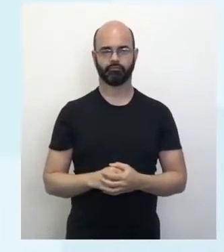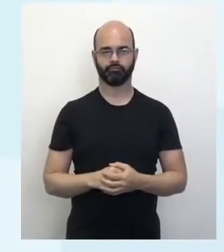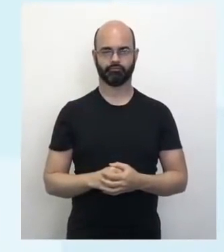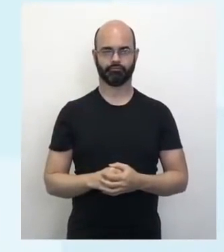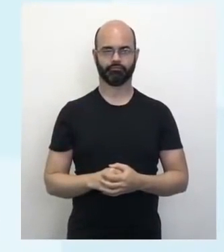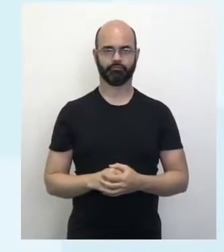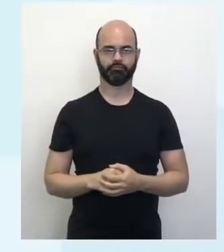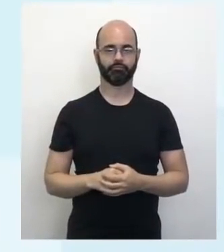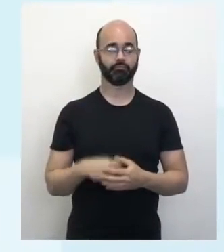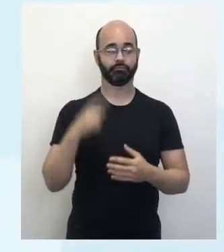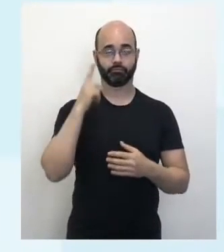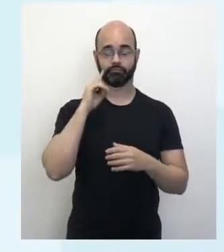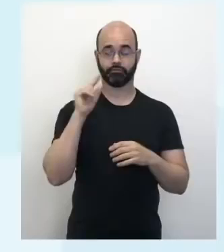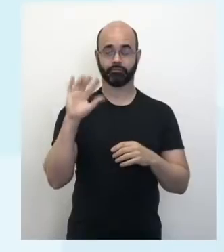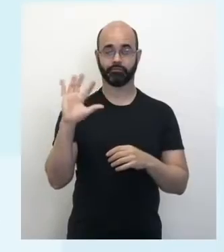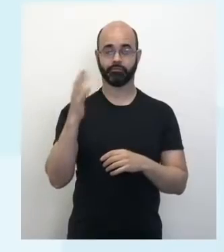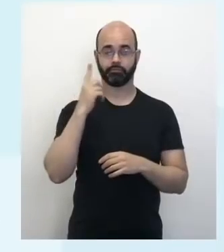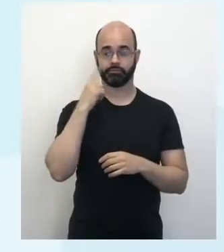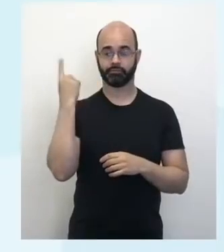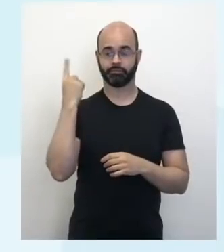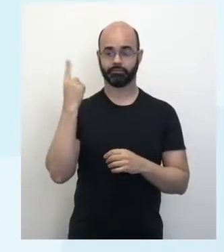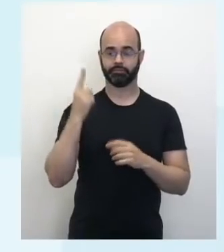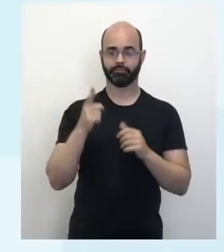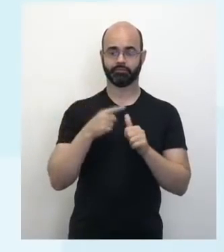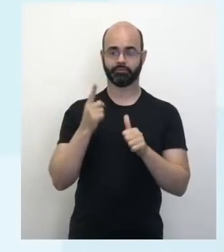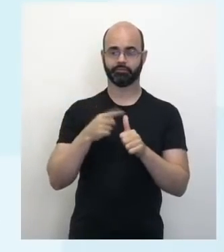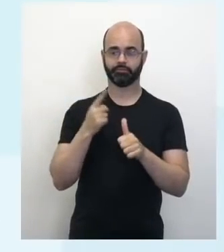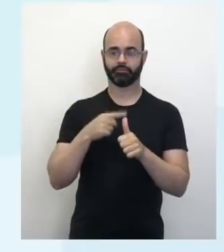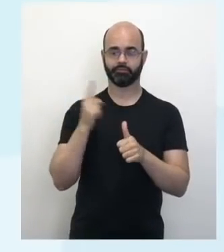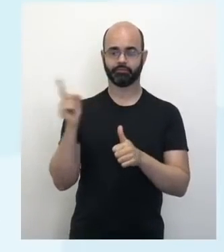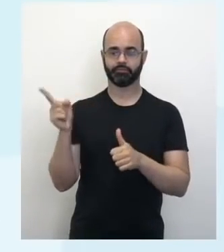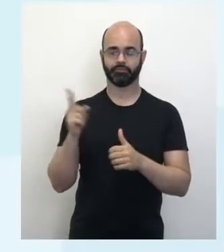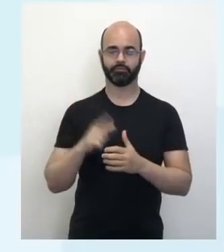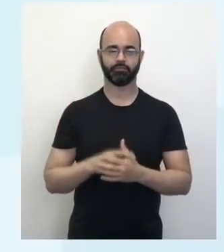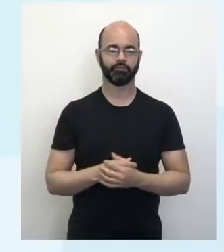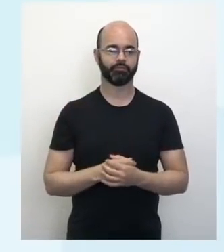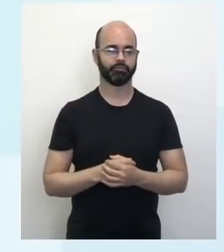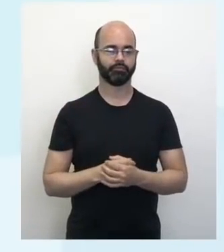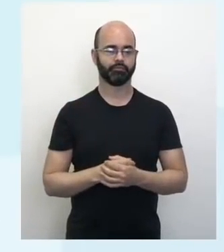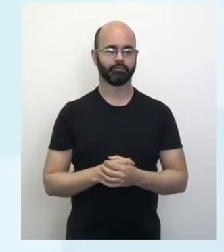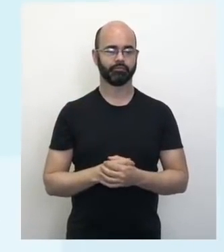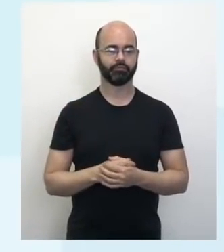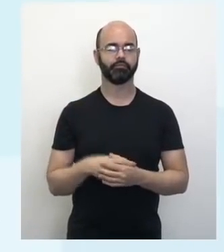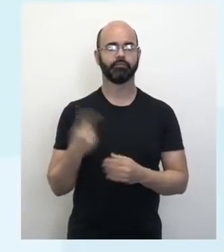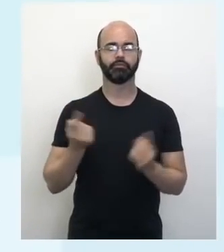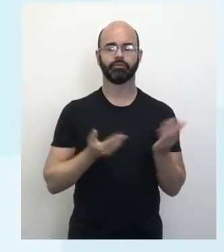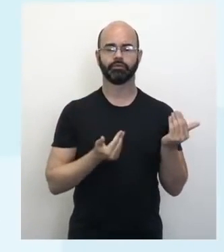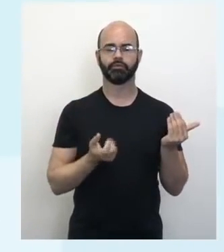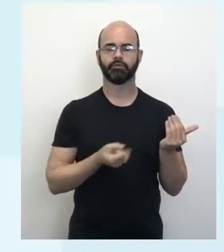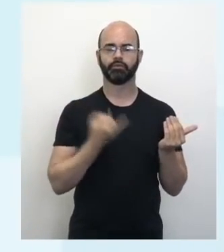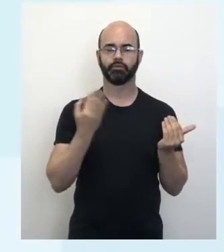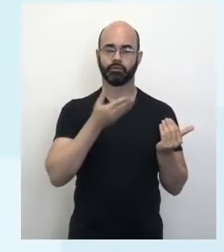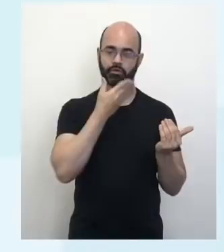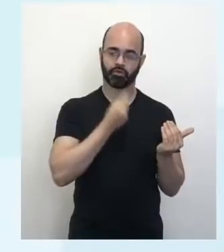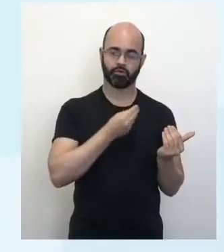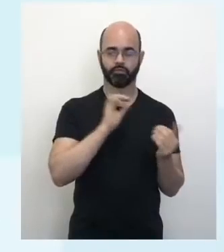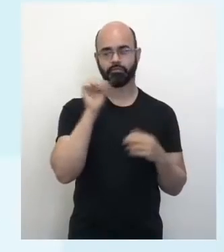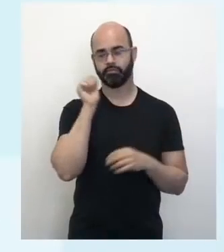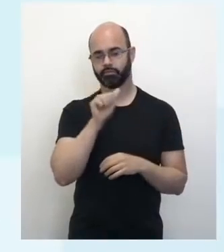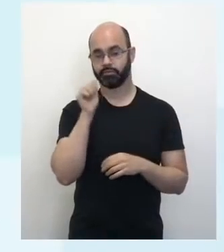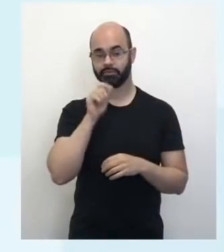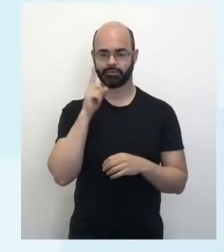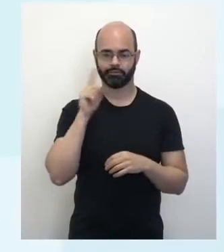algumas situações. Primeiro, olha a quantidade de jovens, né, tanto no masculino como no